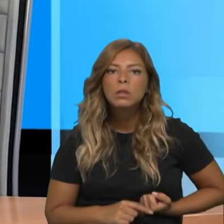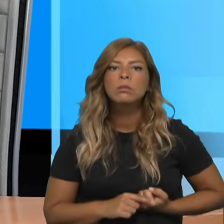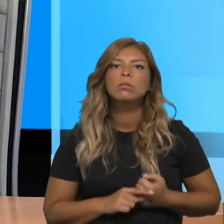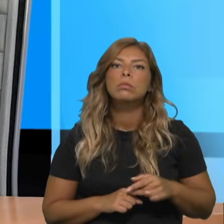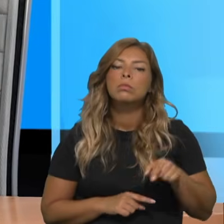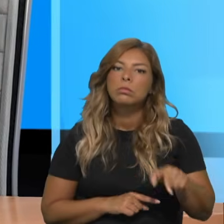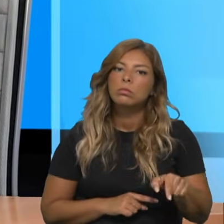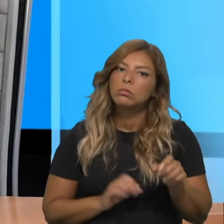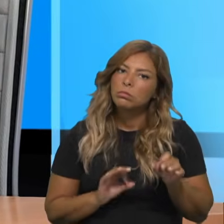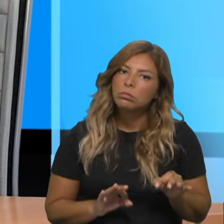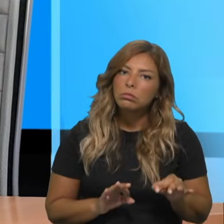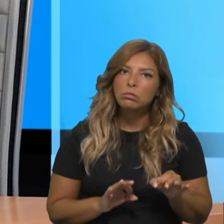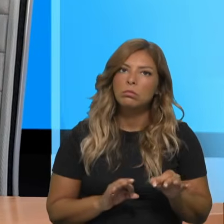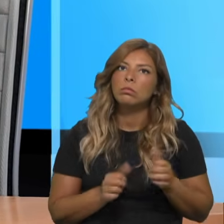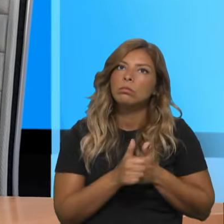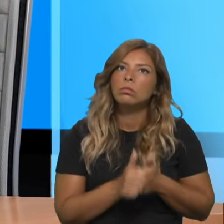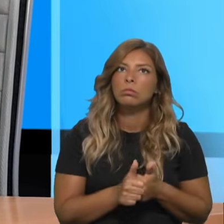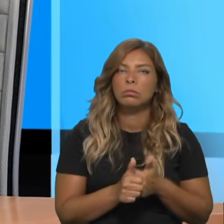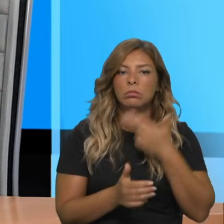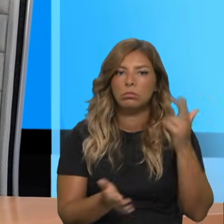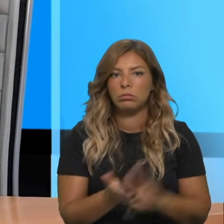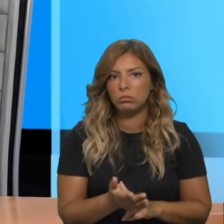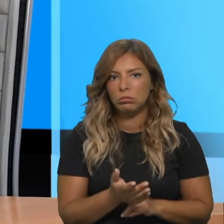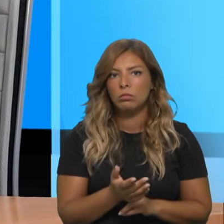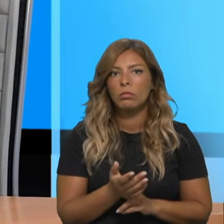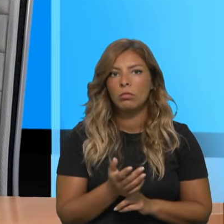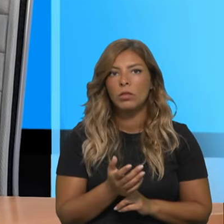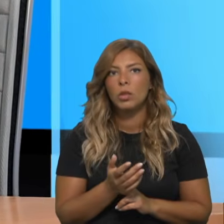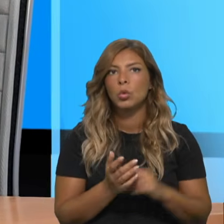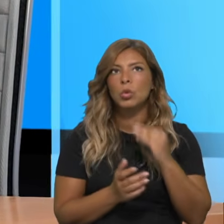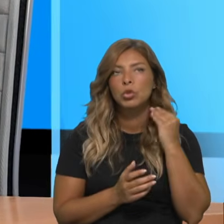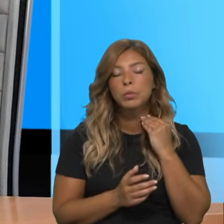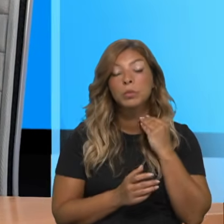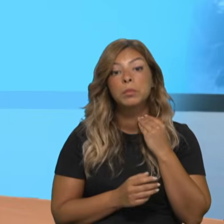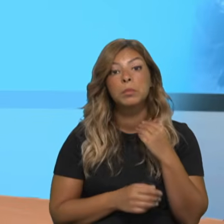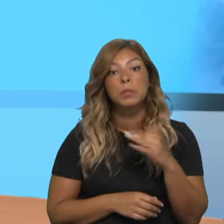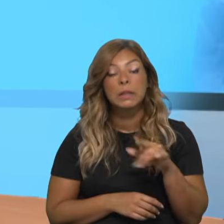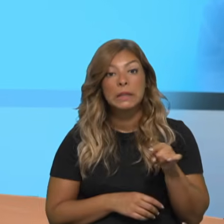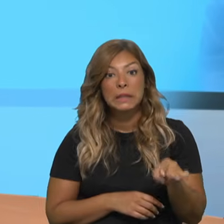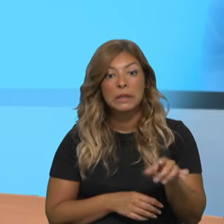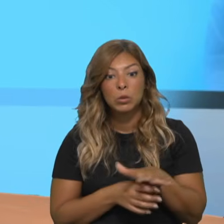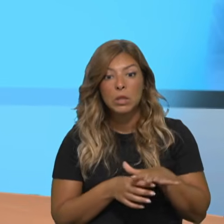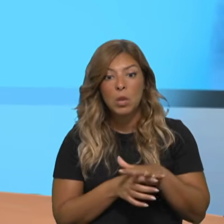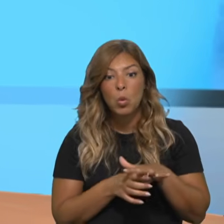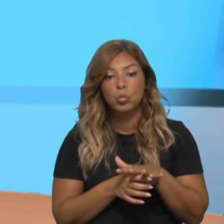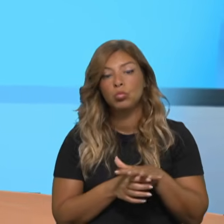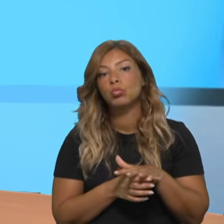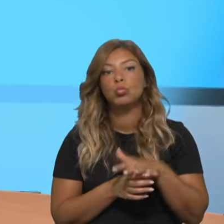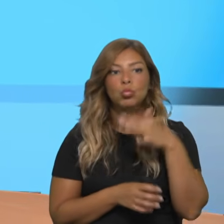desempregados aderem a movimentos terroristas e, portanto, há aqui... Nesta nota das Comissões de Justiça e